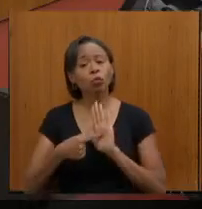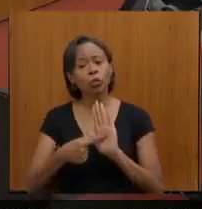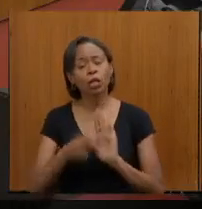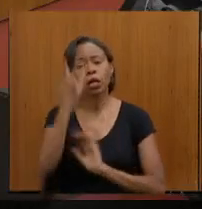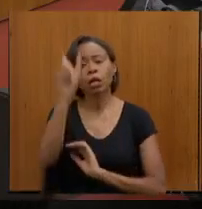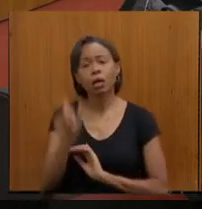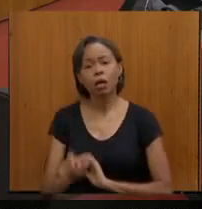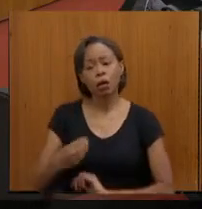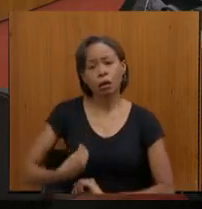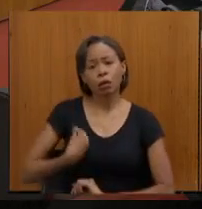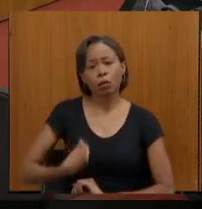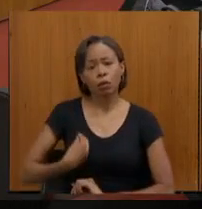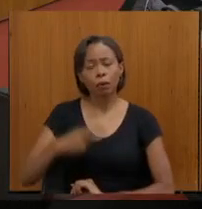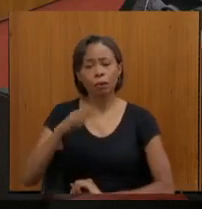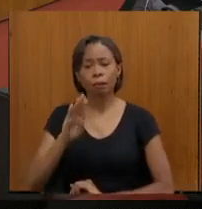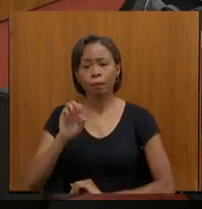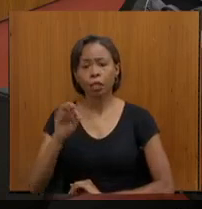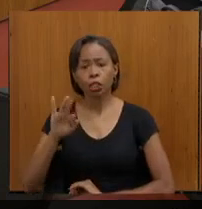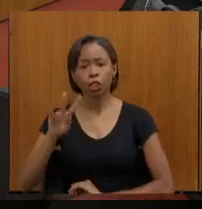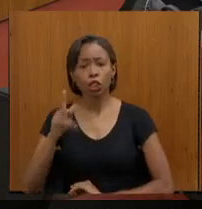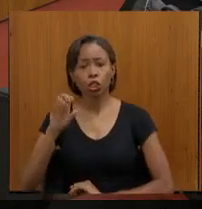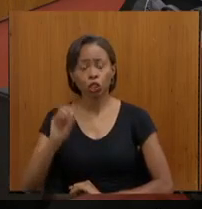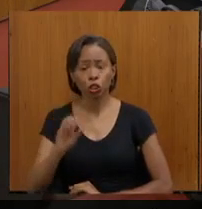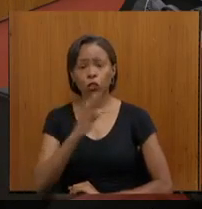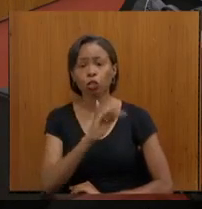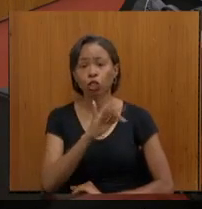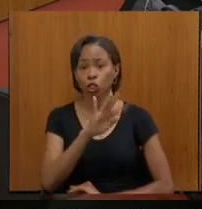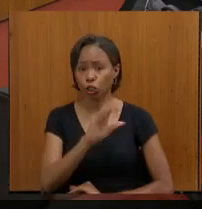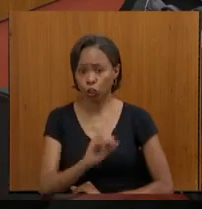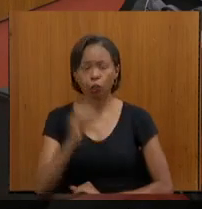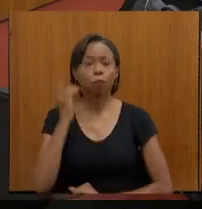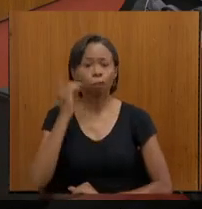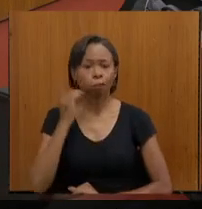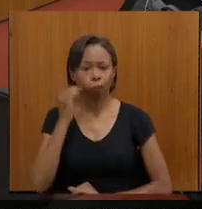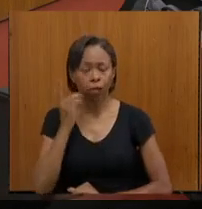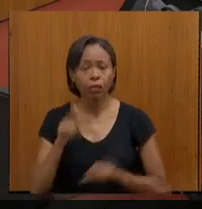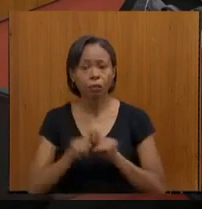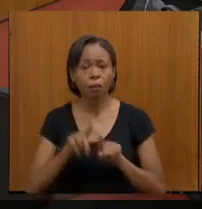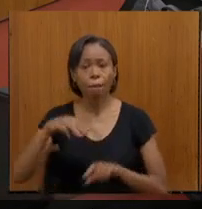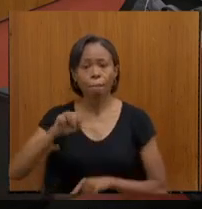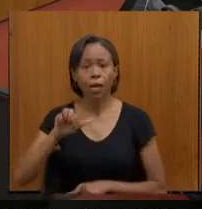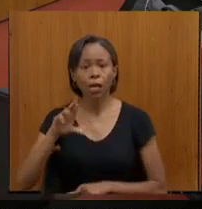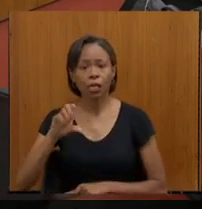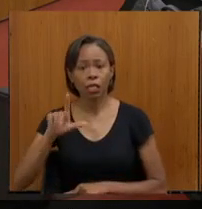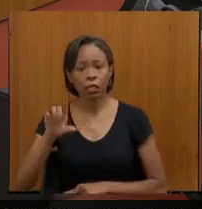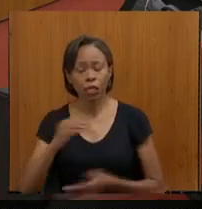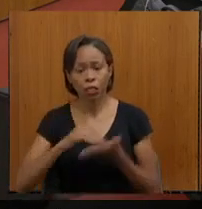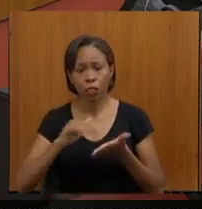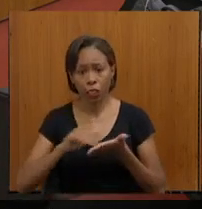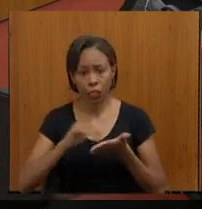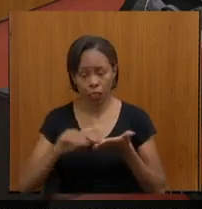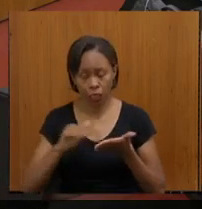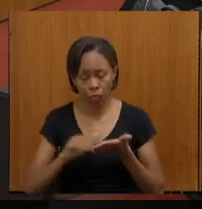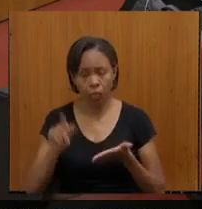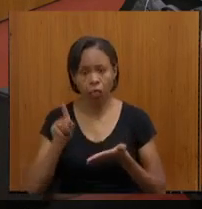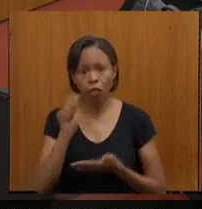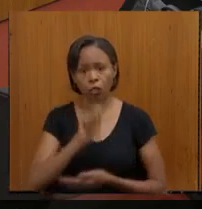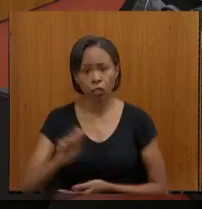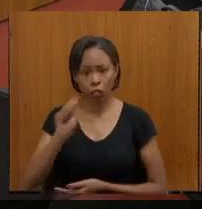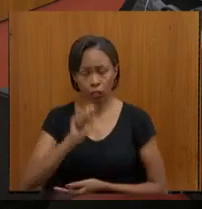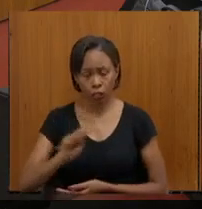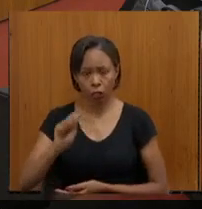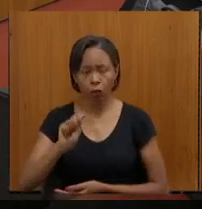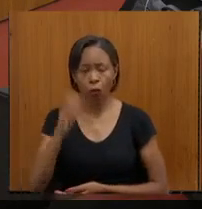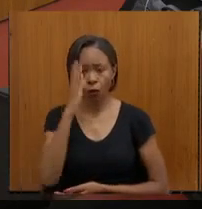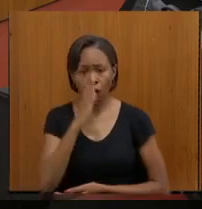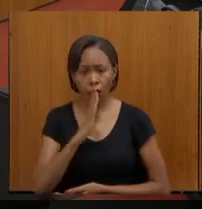do deputado Betinho Pinto coelho o deputado Tito Torres também o seu Marcelo Viana secretária executiva da Associação Brasileira de